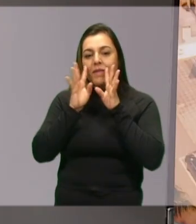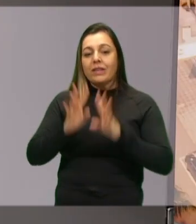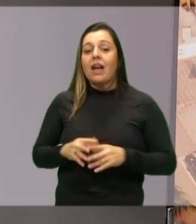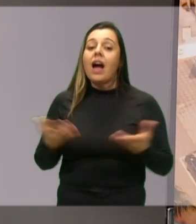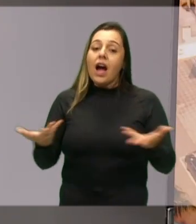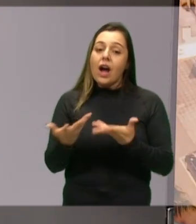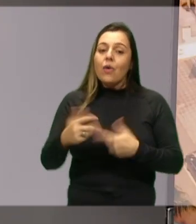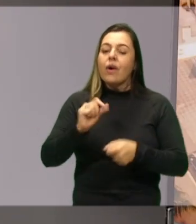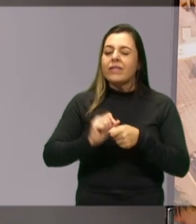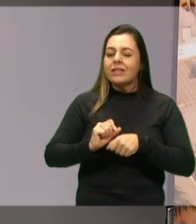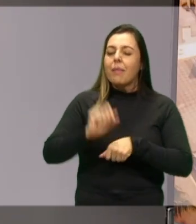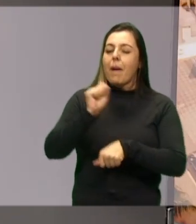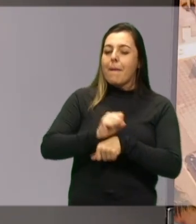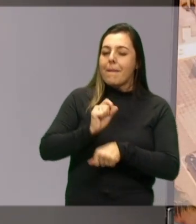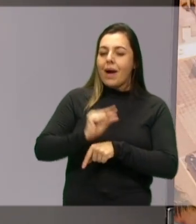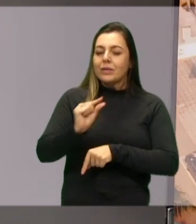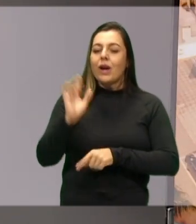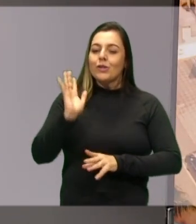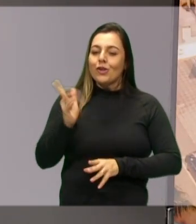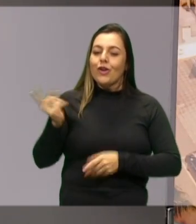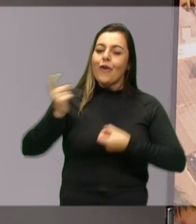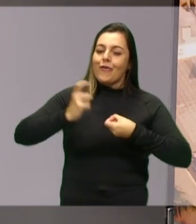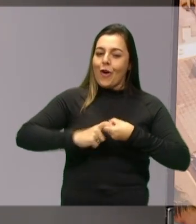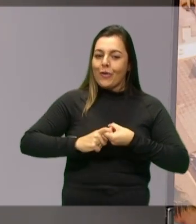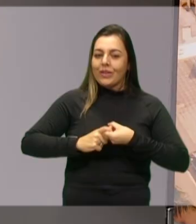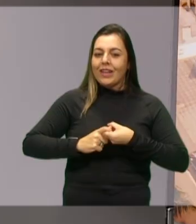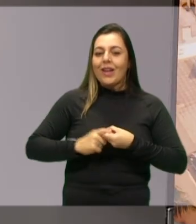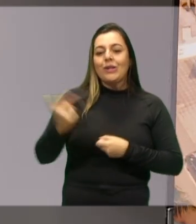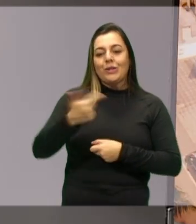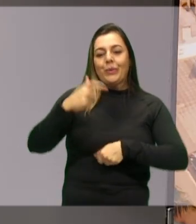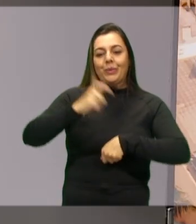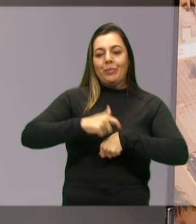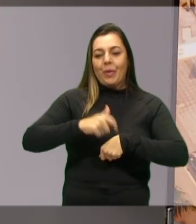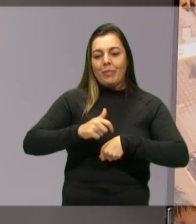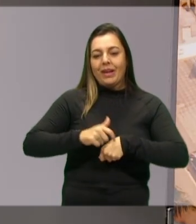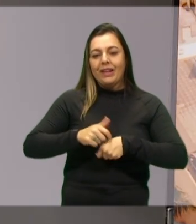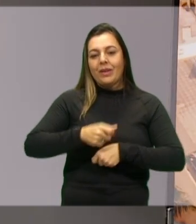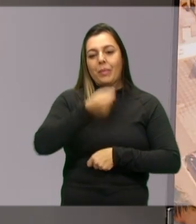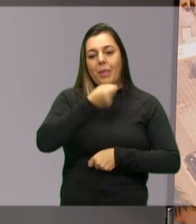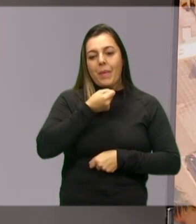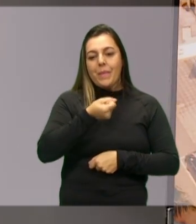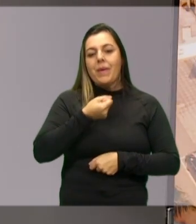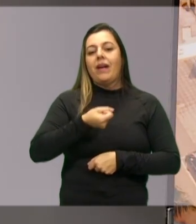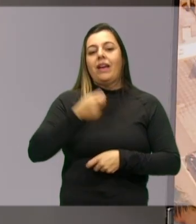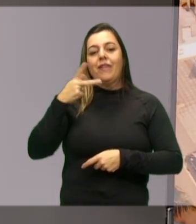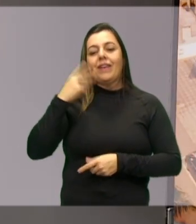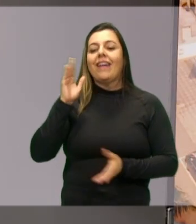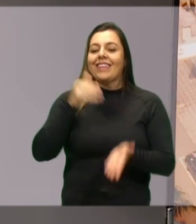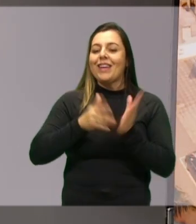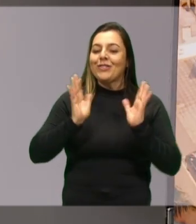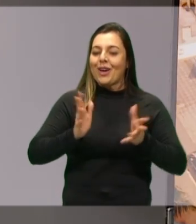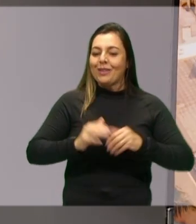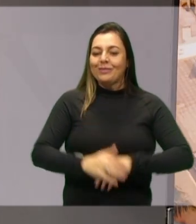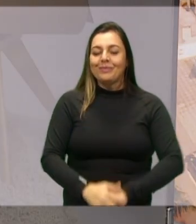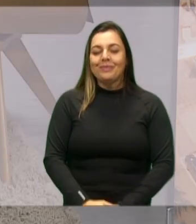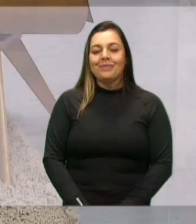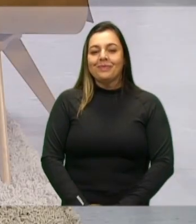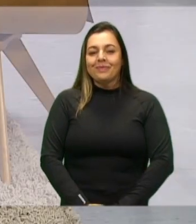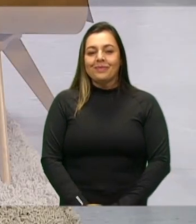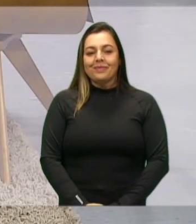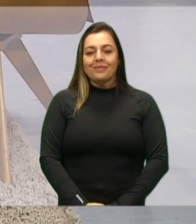nós vamos fazer um rápido intervalo e já voltamos com o segundo bloco do Fala Vereador. Até mais!